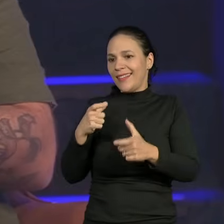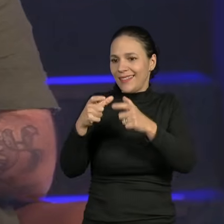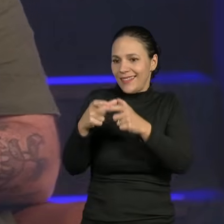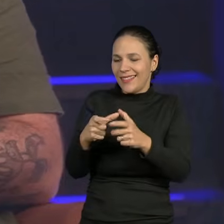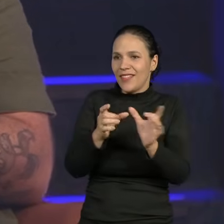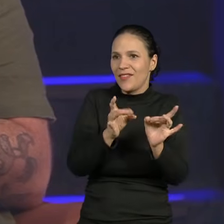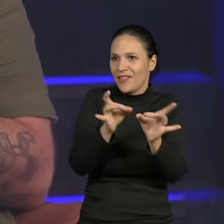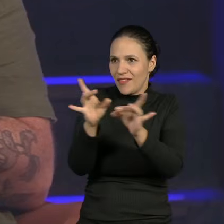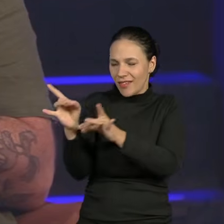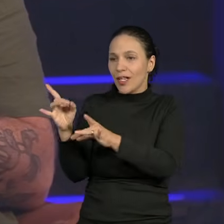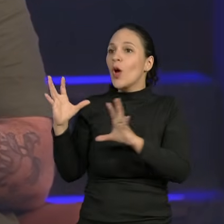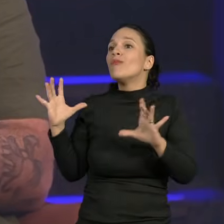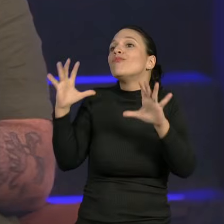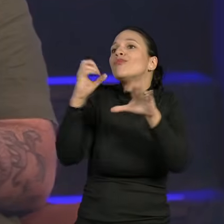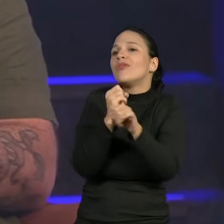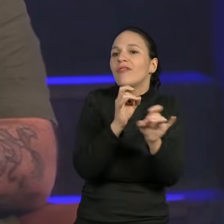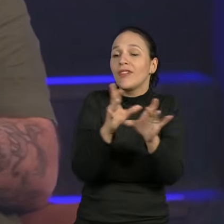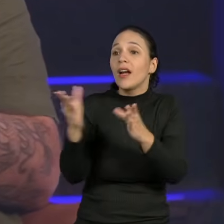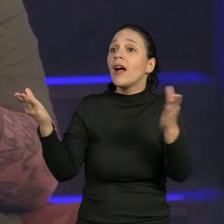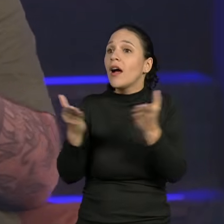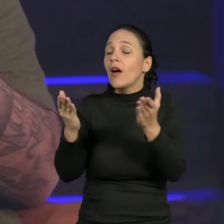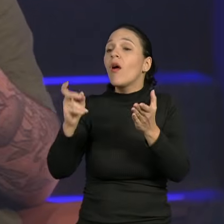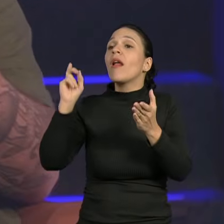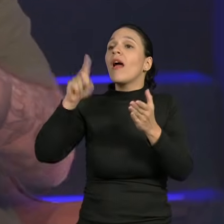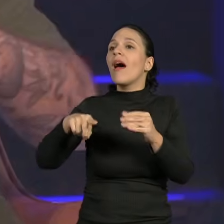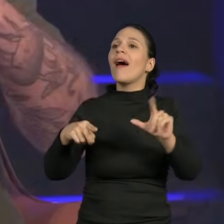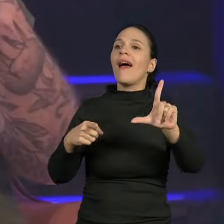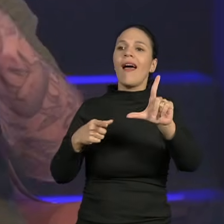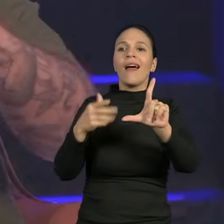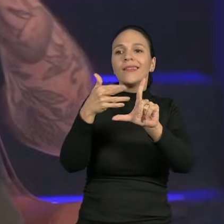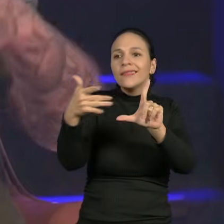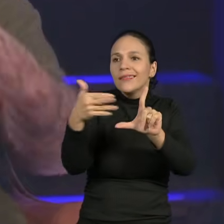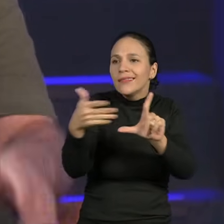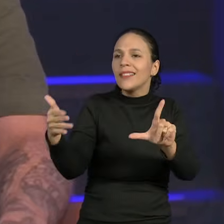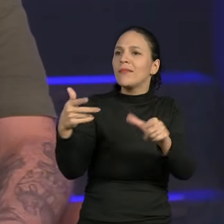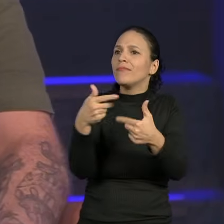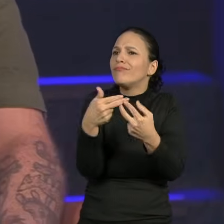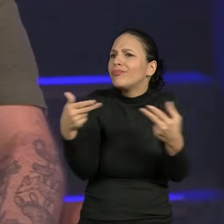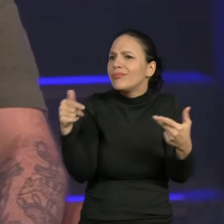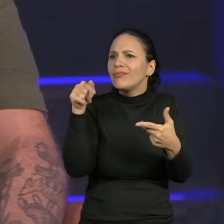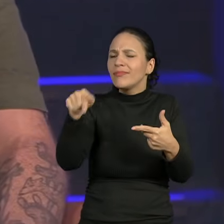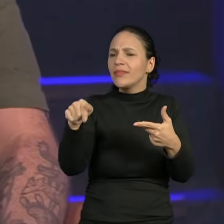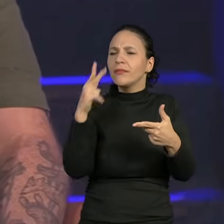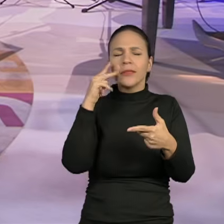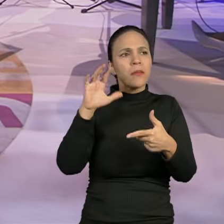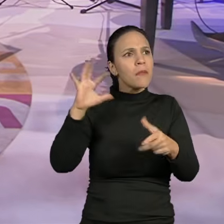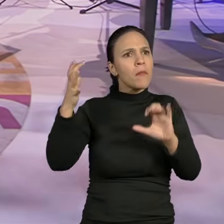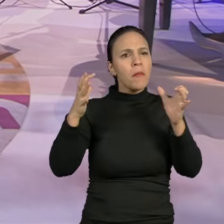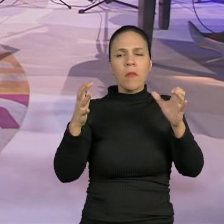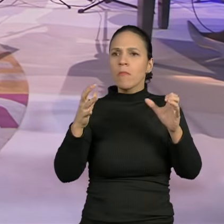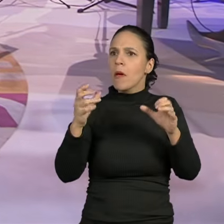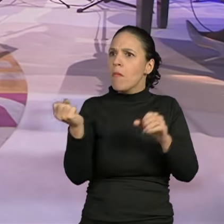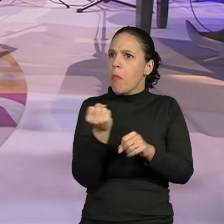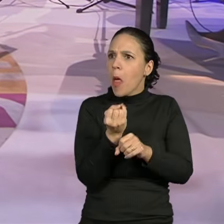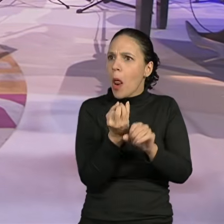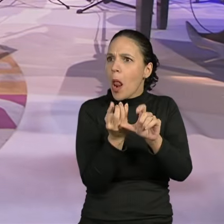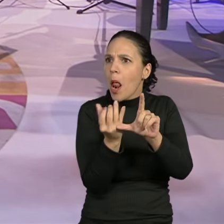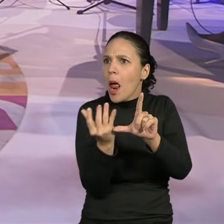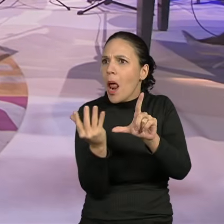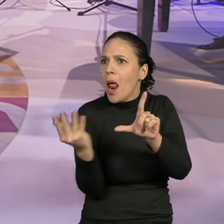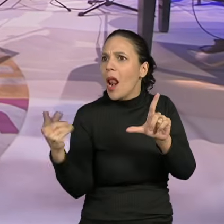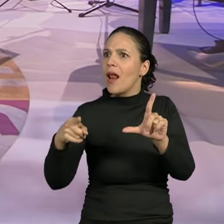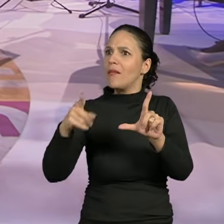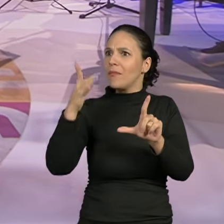esse mercado, mas hoje você vê os números nos streamings, você vai vendo acontecendo. É muito interessante, porque a gente trabalha com educação,